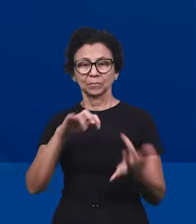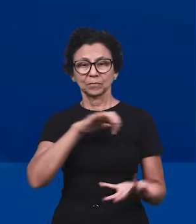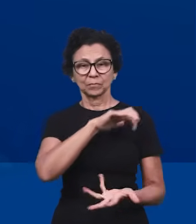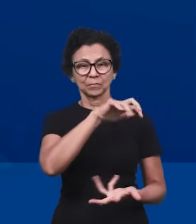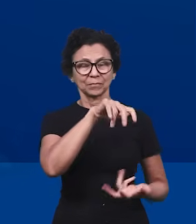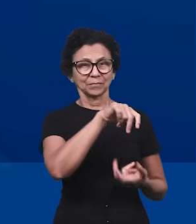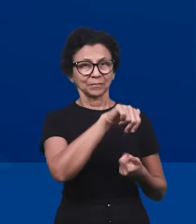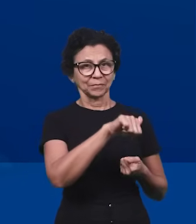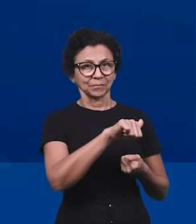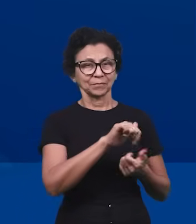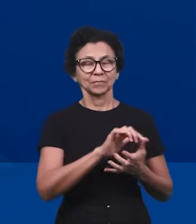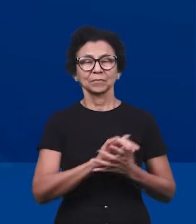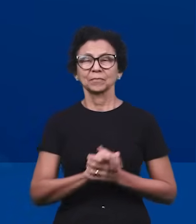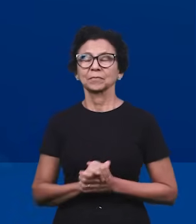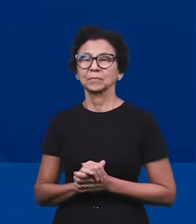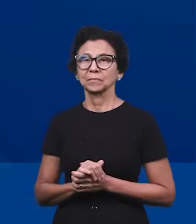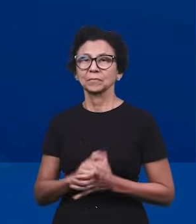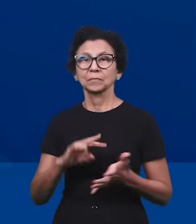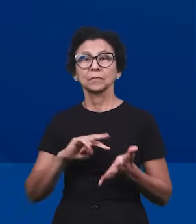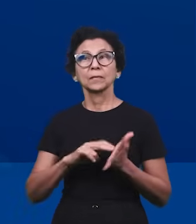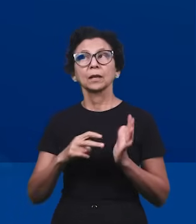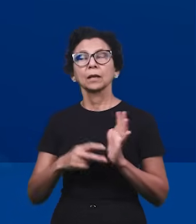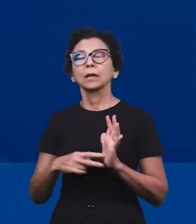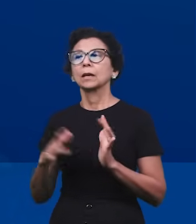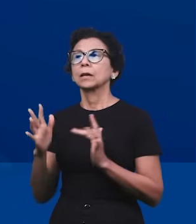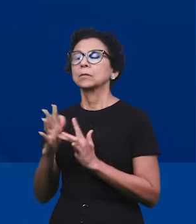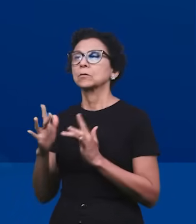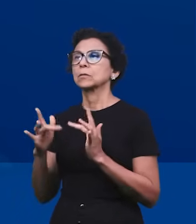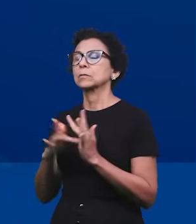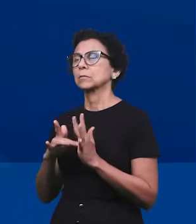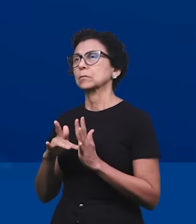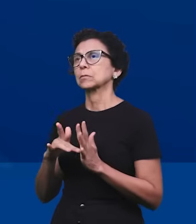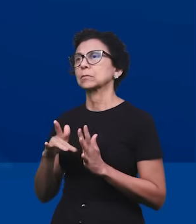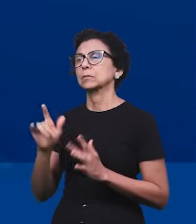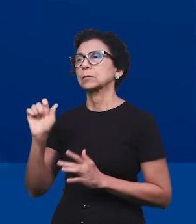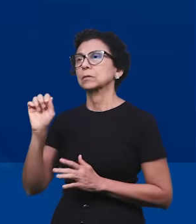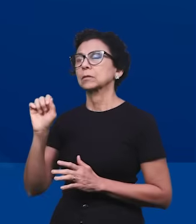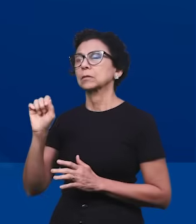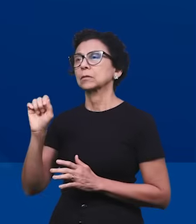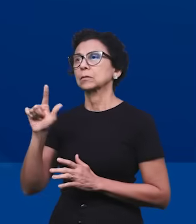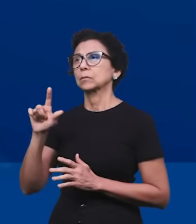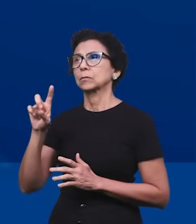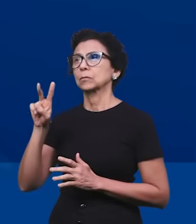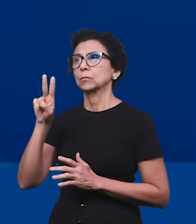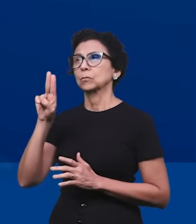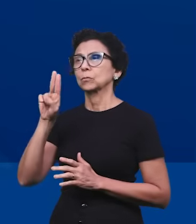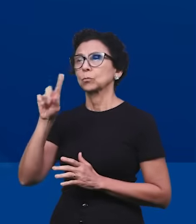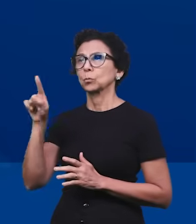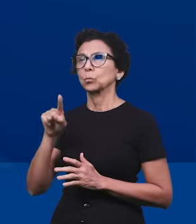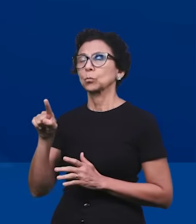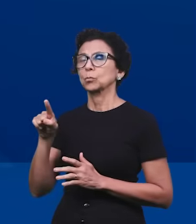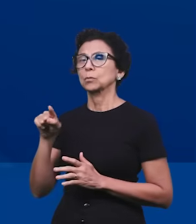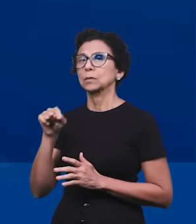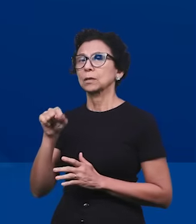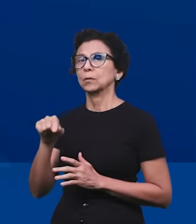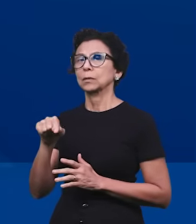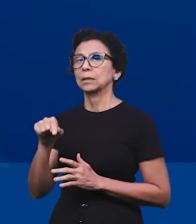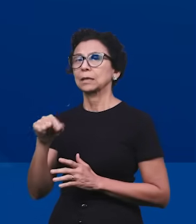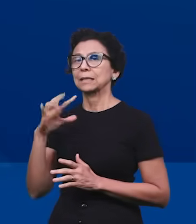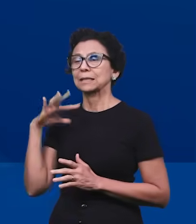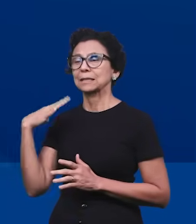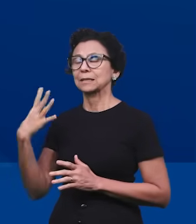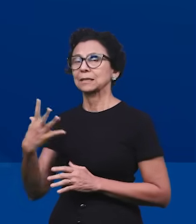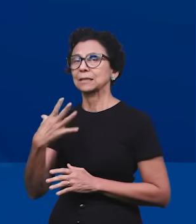Jesus é a revelação de Deus. Jesus é a luz do mundo, pois o mundo está